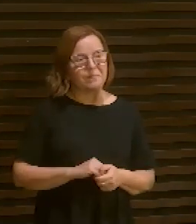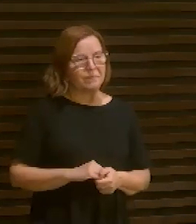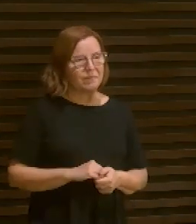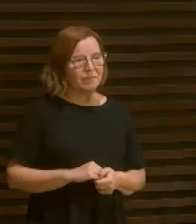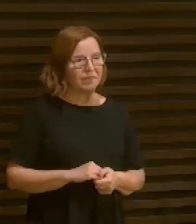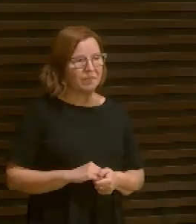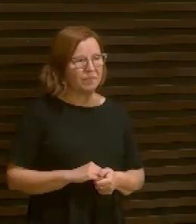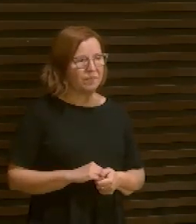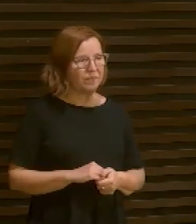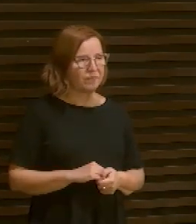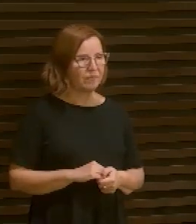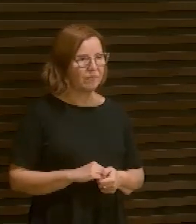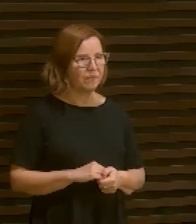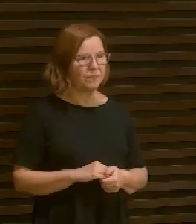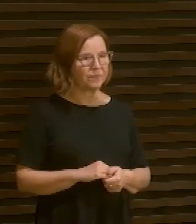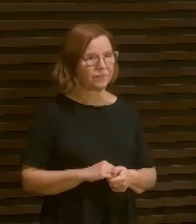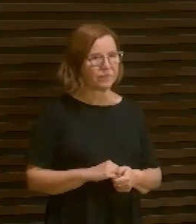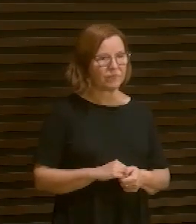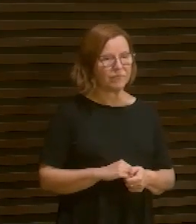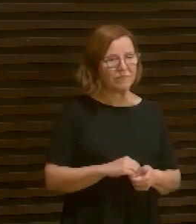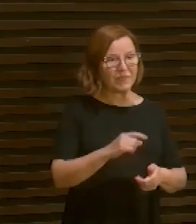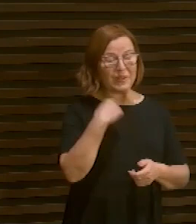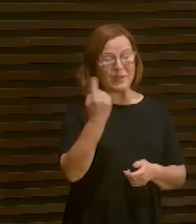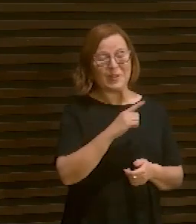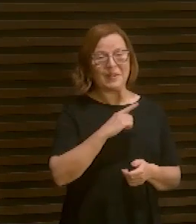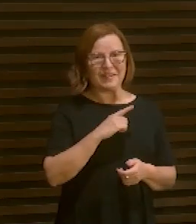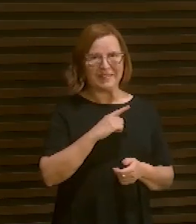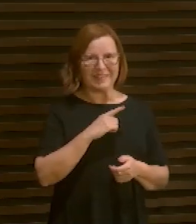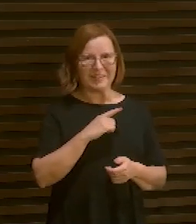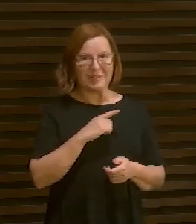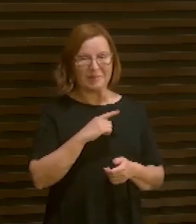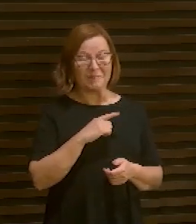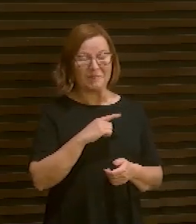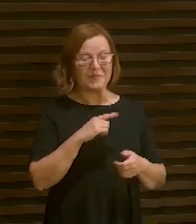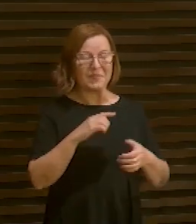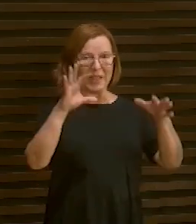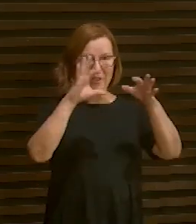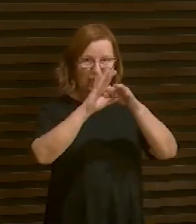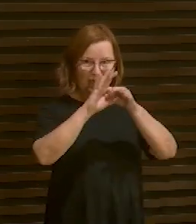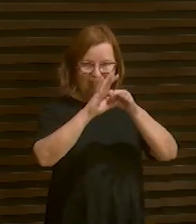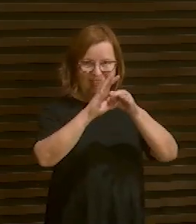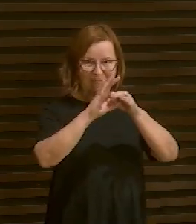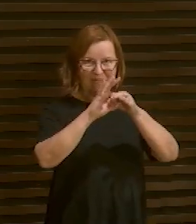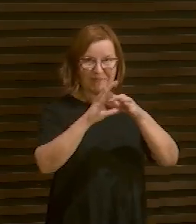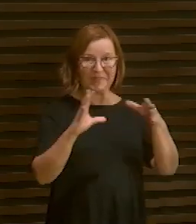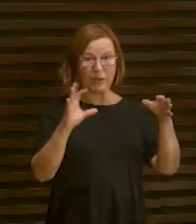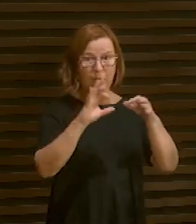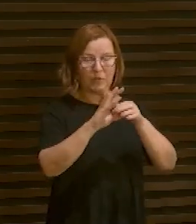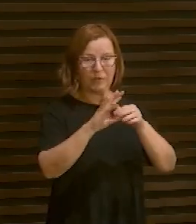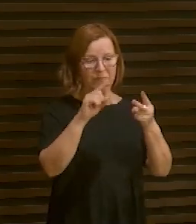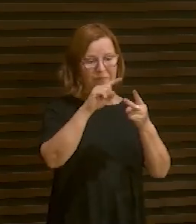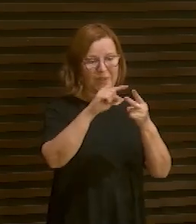Nós temos a união hipostática. O que é a união hipostática? É a união das